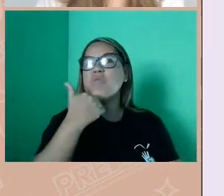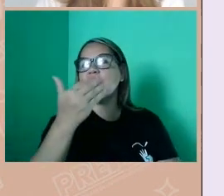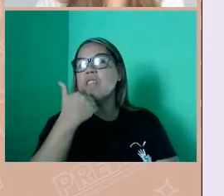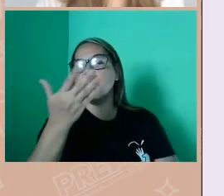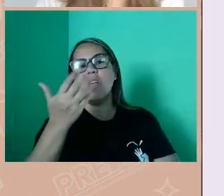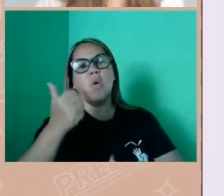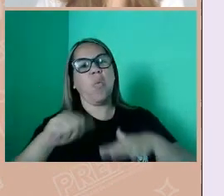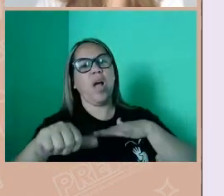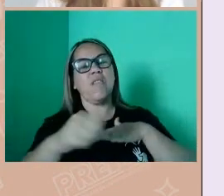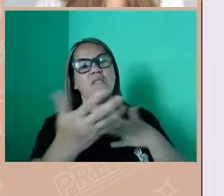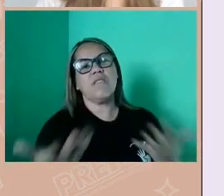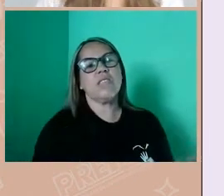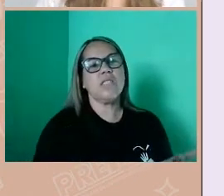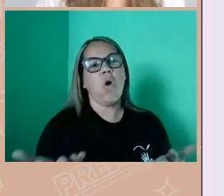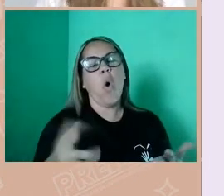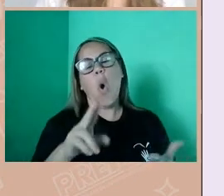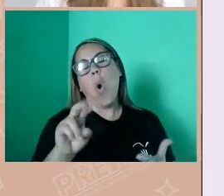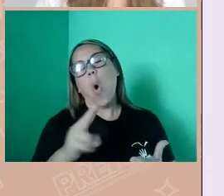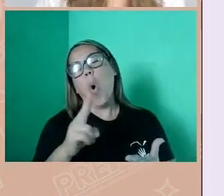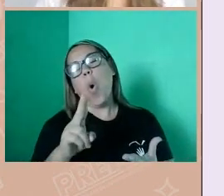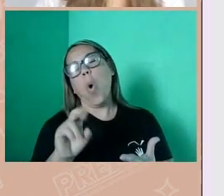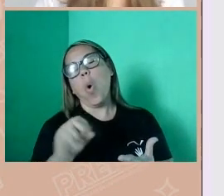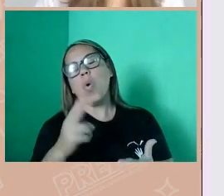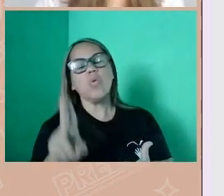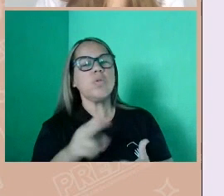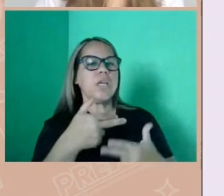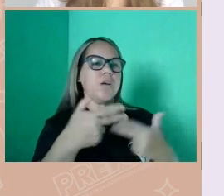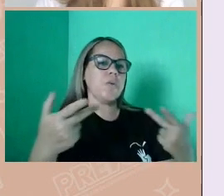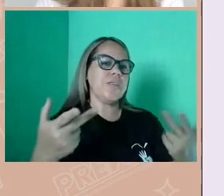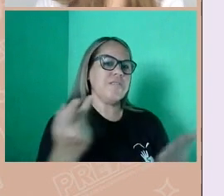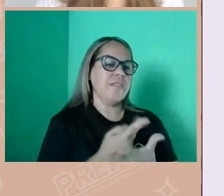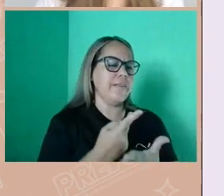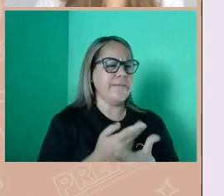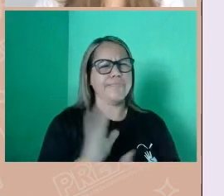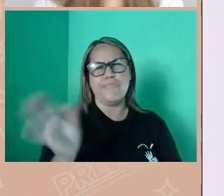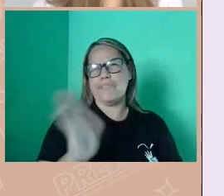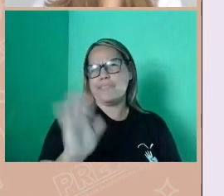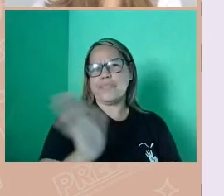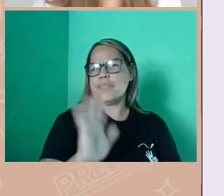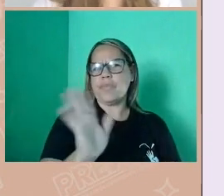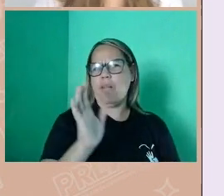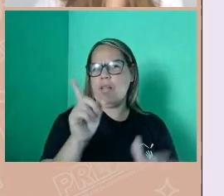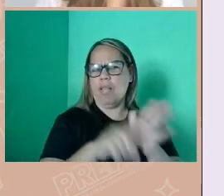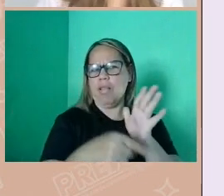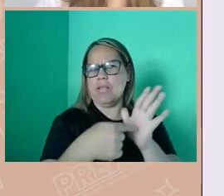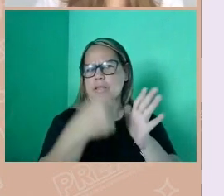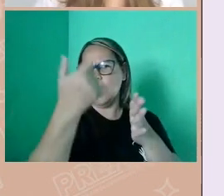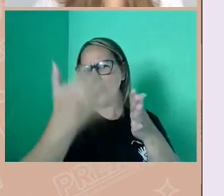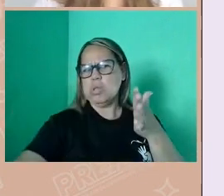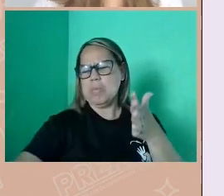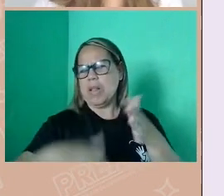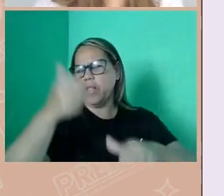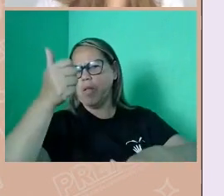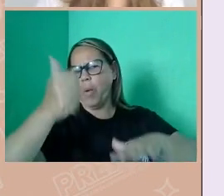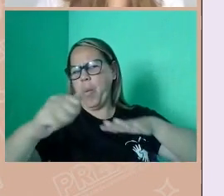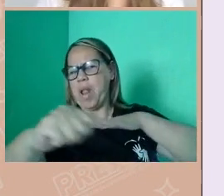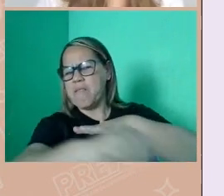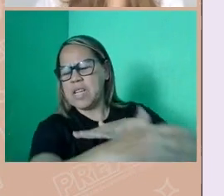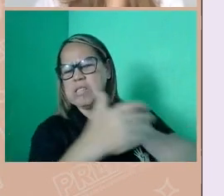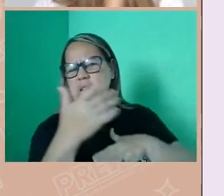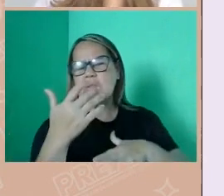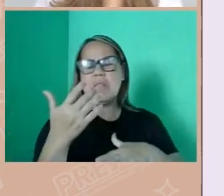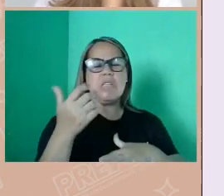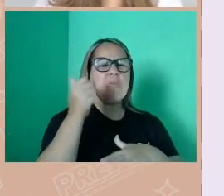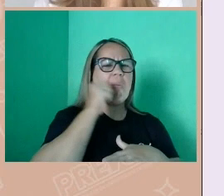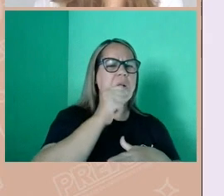por usarem investimentos inadequados não né gente em momento nenhum do texto eles falam sobre a qualificação das mulheres entrar no mercado de trabalho